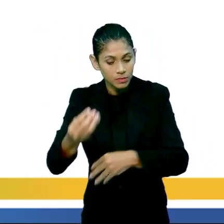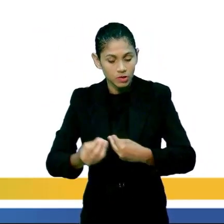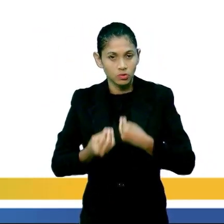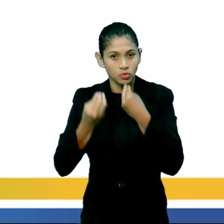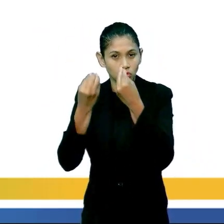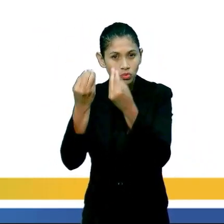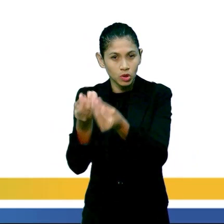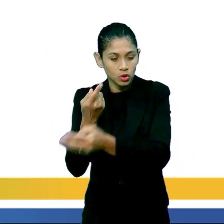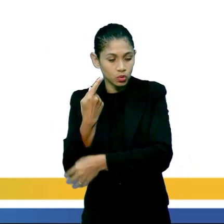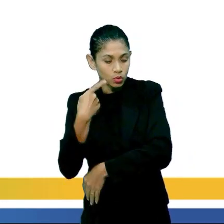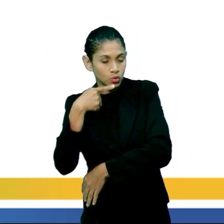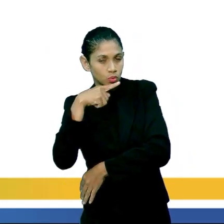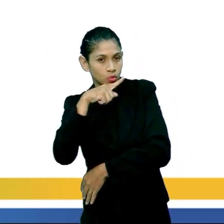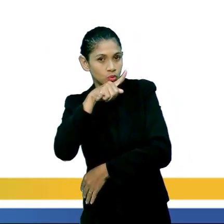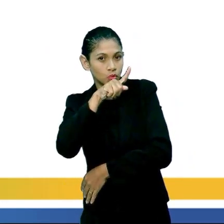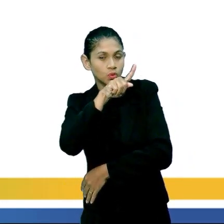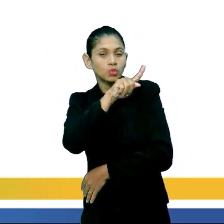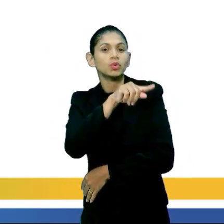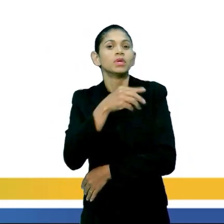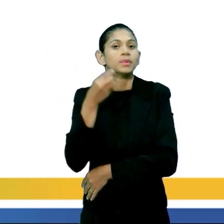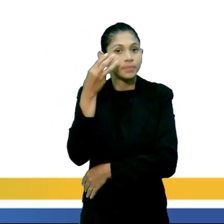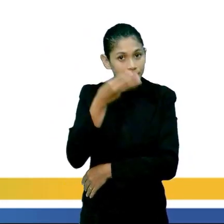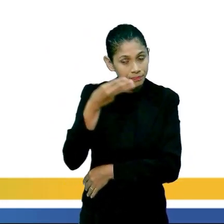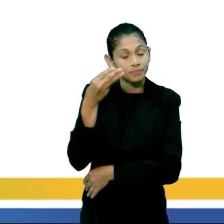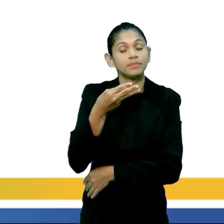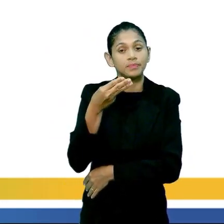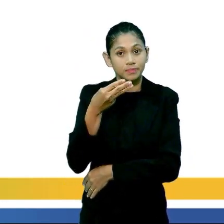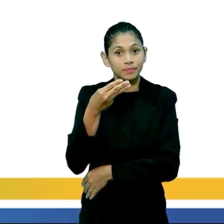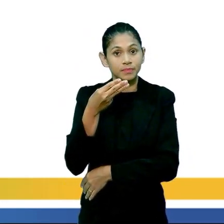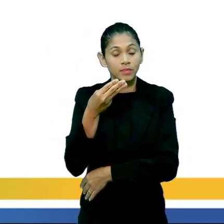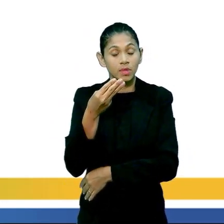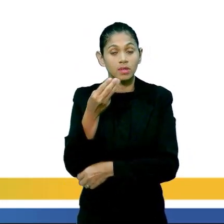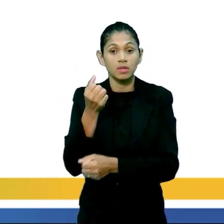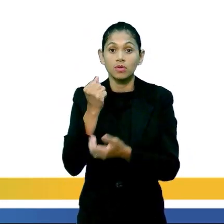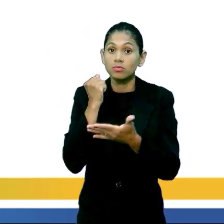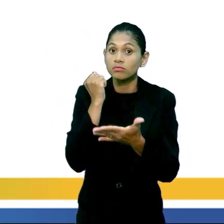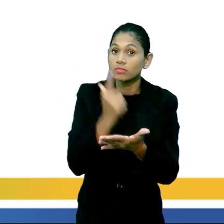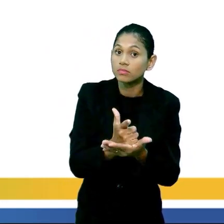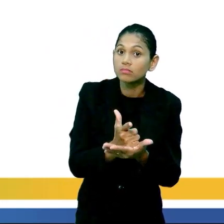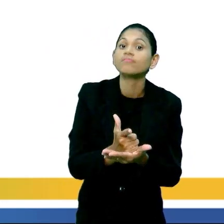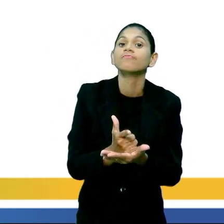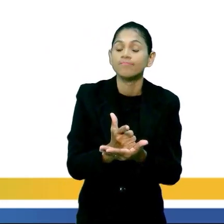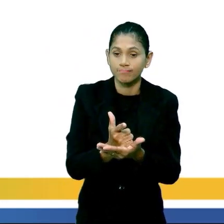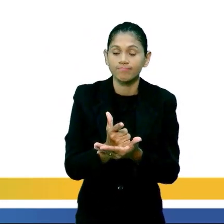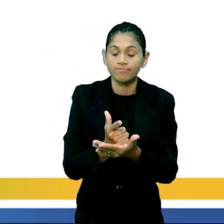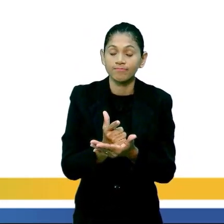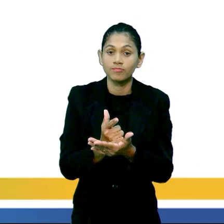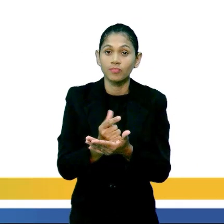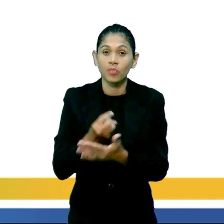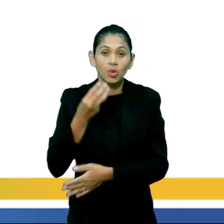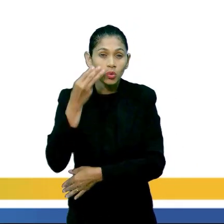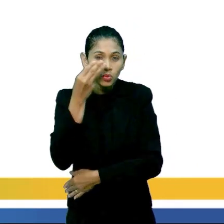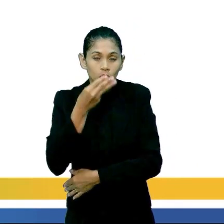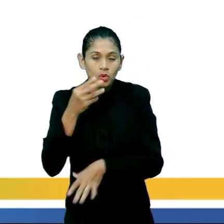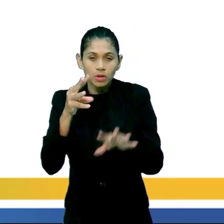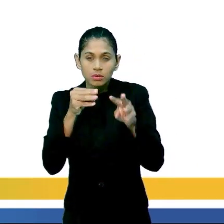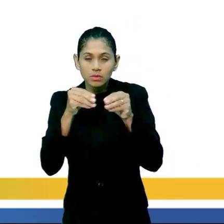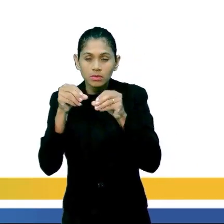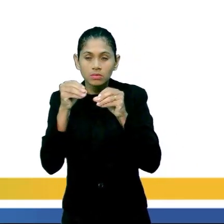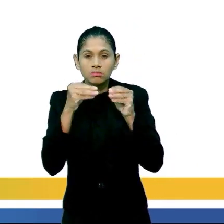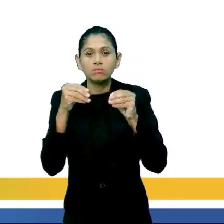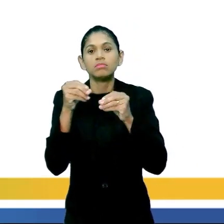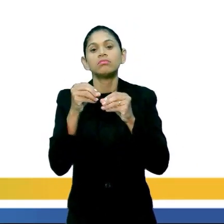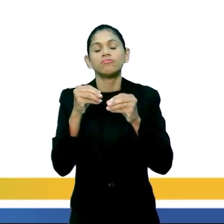açúcar refinado. Então, esse sistema ele esteve presente em toda a América, né, que foi colonizada, claro,